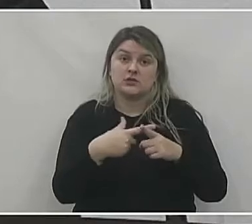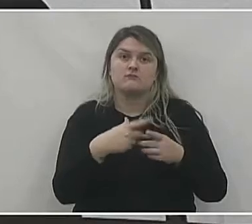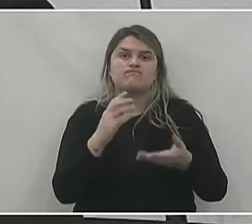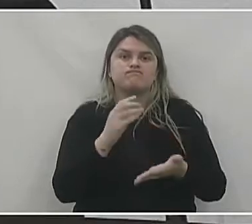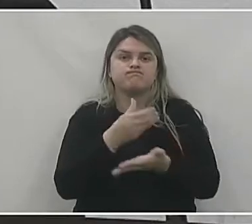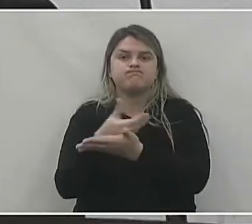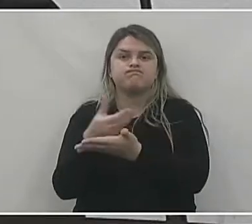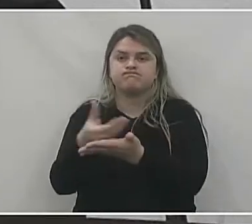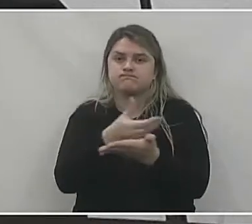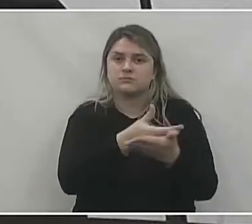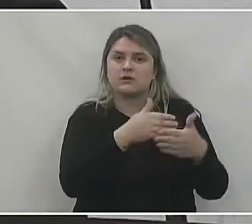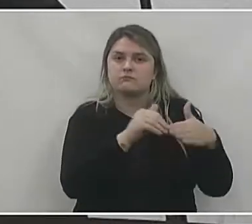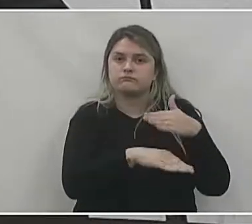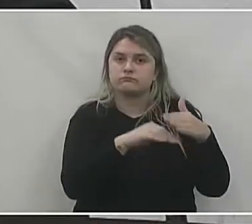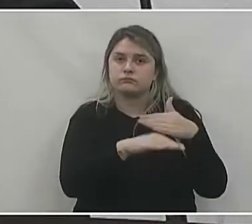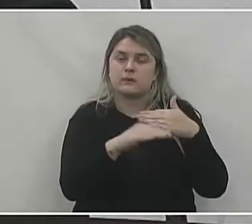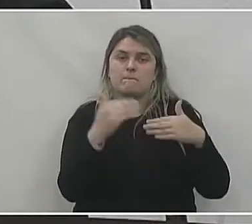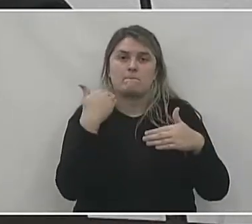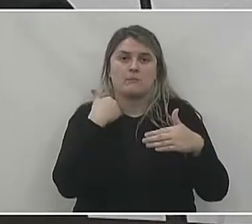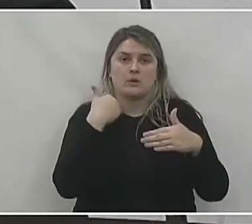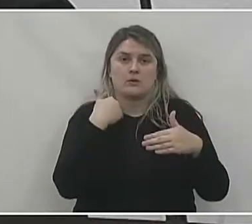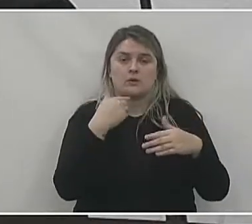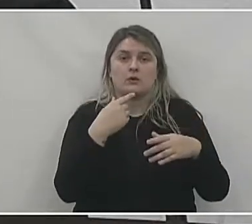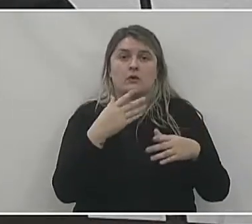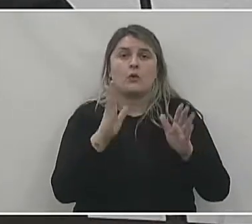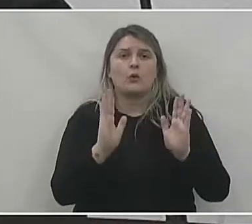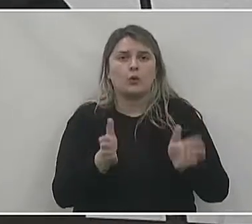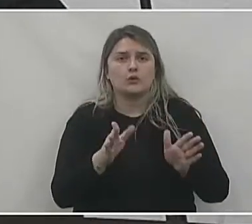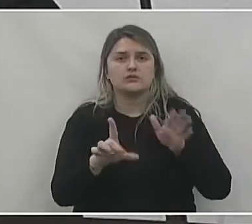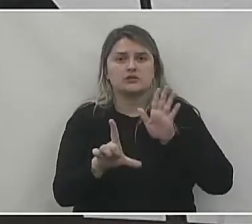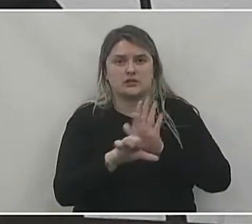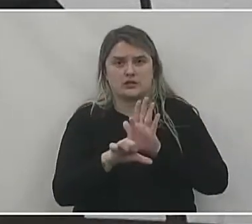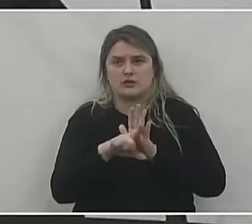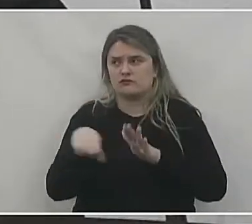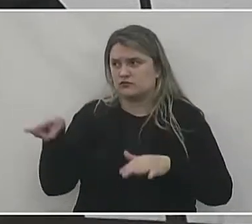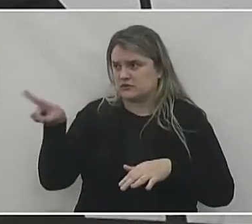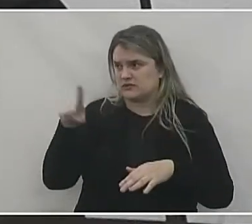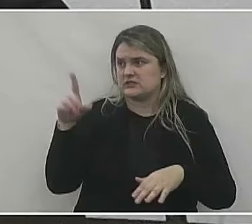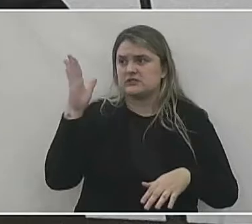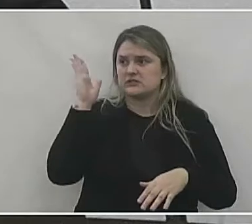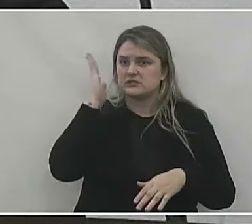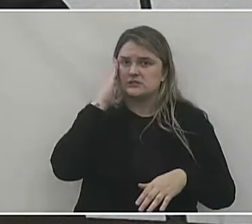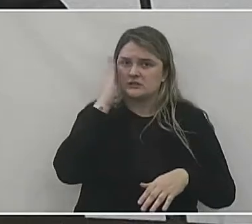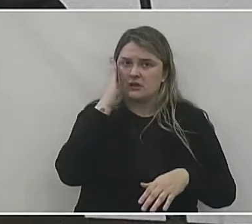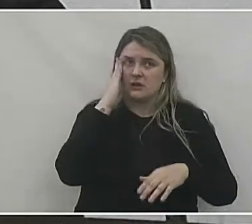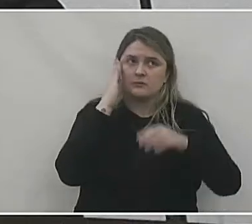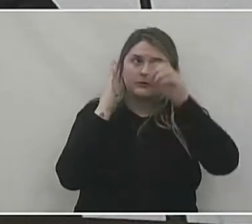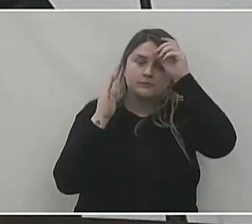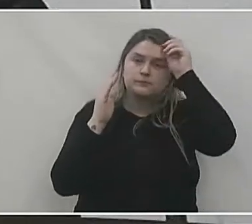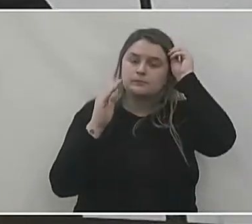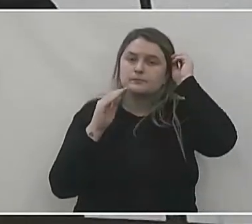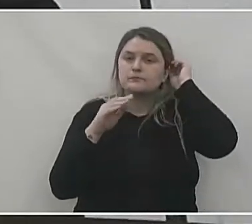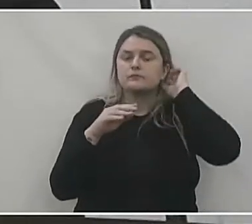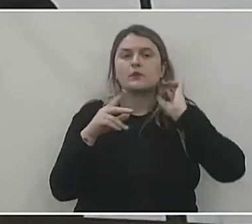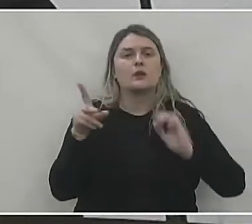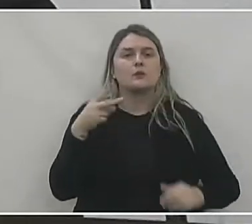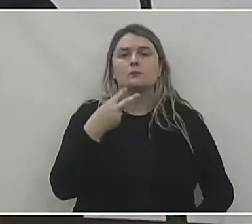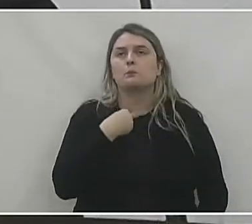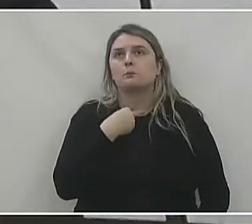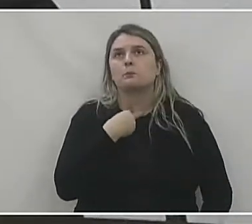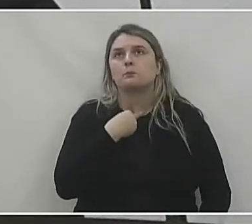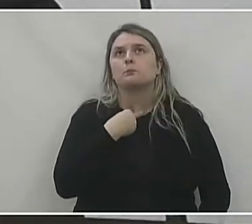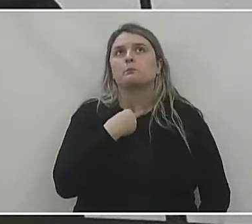recursos ficaram depositados em caixa, porque hoje a lei, e os senhores são legisladores, sabem disso, você não